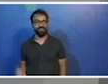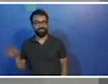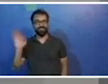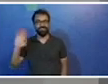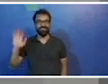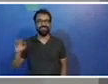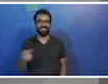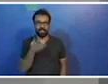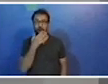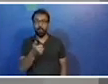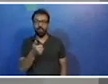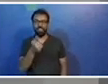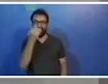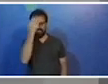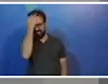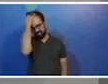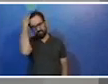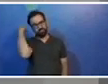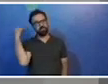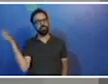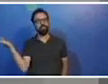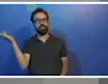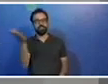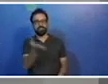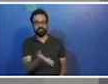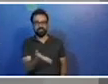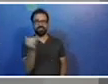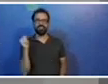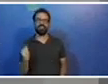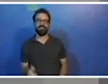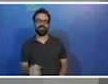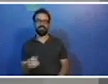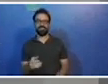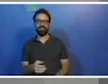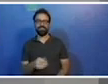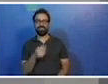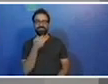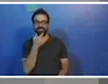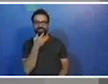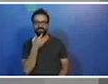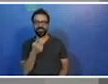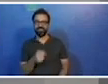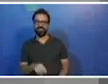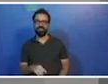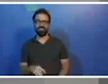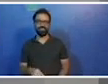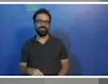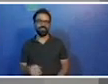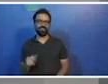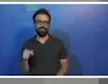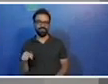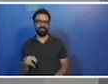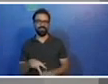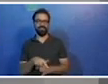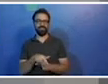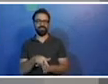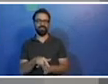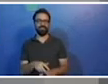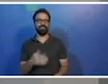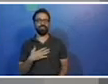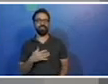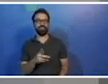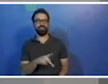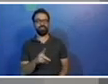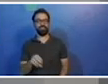Olá pessoal, tudo bem? Sejam bem-vindos a mais uma videoaula de língua inglesa da Secretaria Municipal de Educação de Barretos. Eu sou o professor